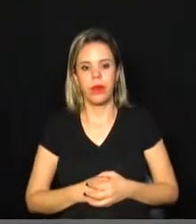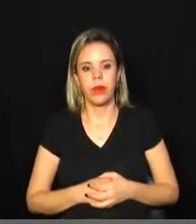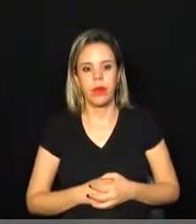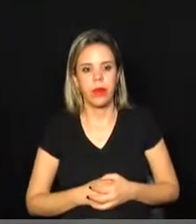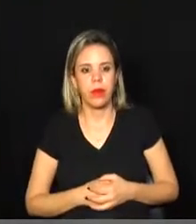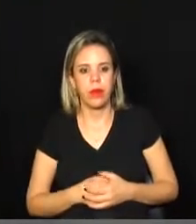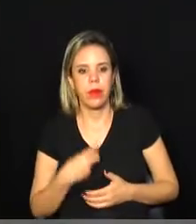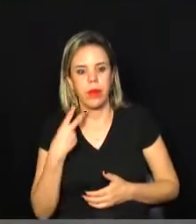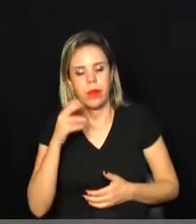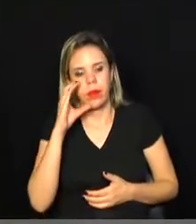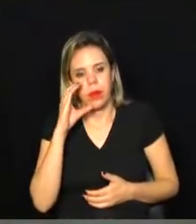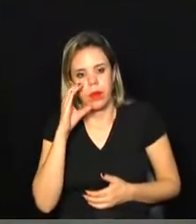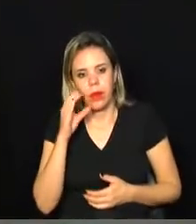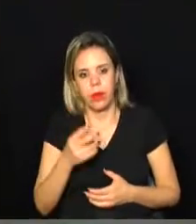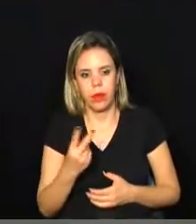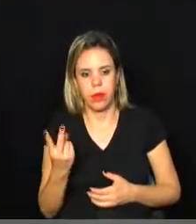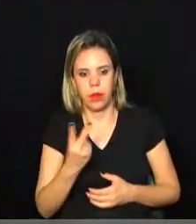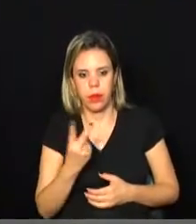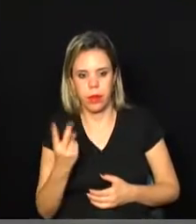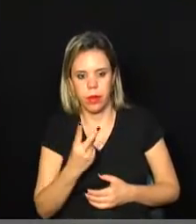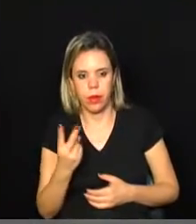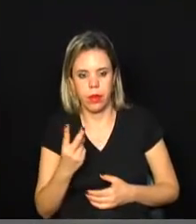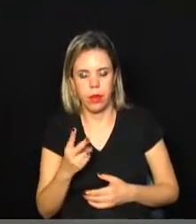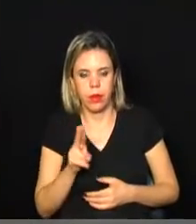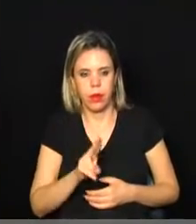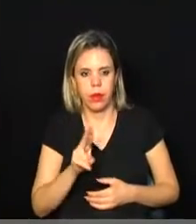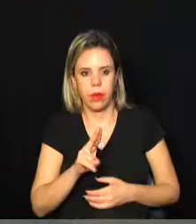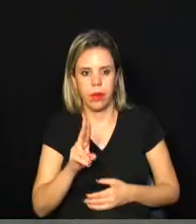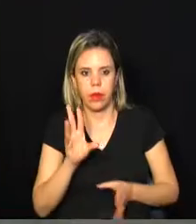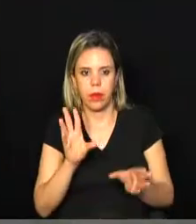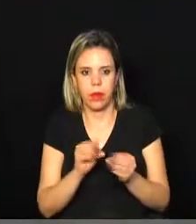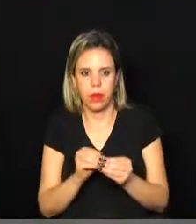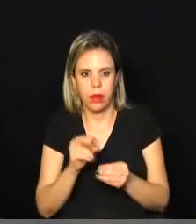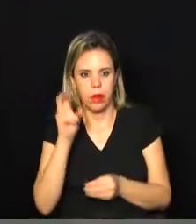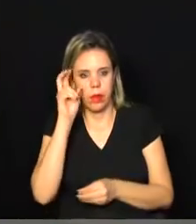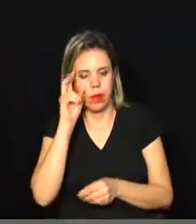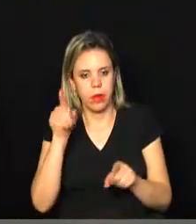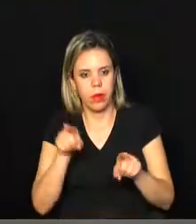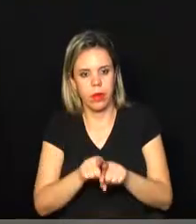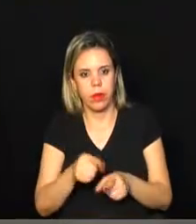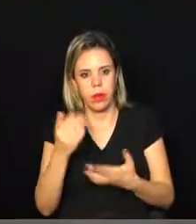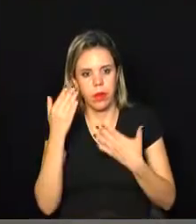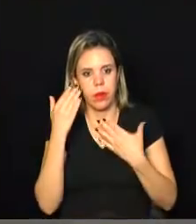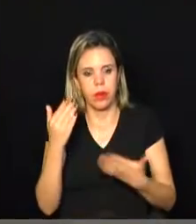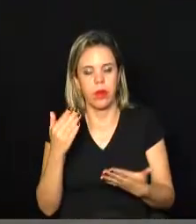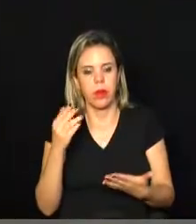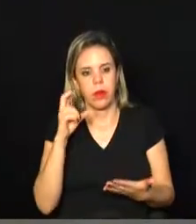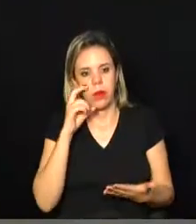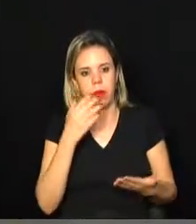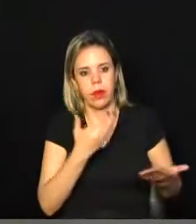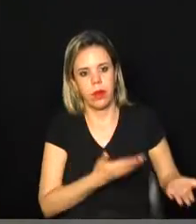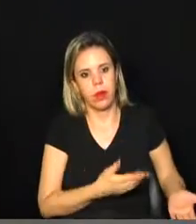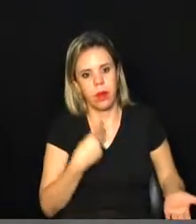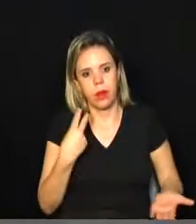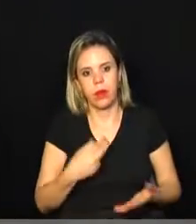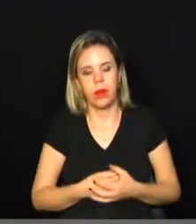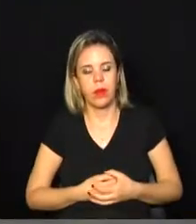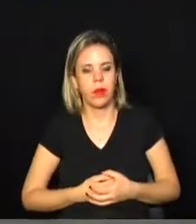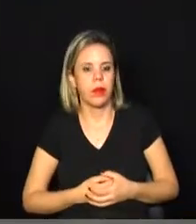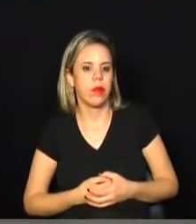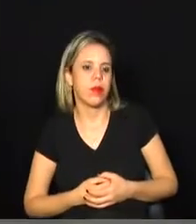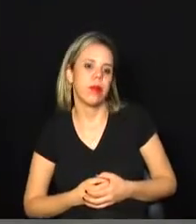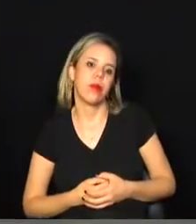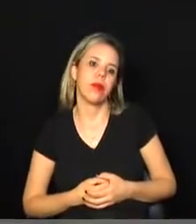e o vereador Cirilo fazendo uso das palavras do Carlinhos Eu também quero agradecer muito você vereador